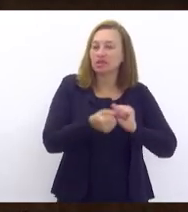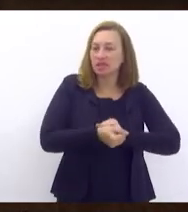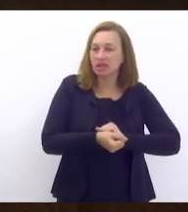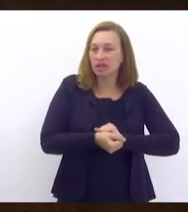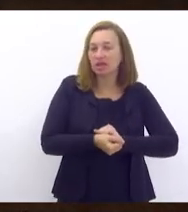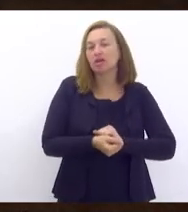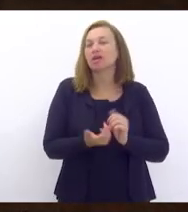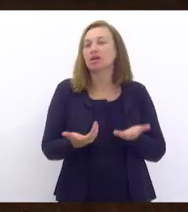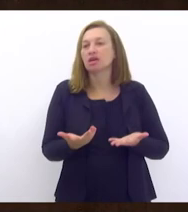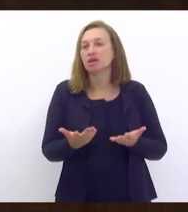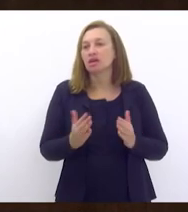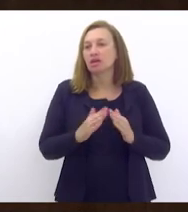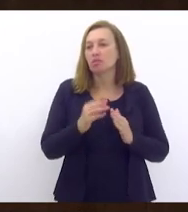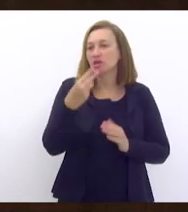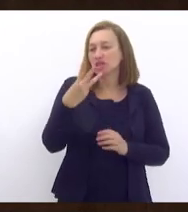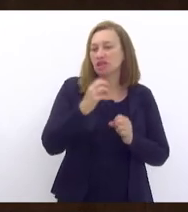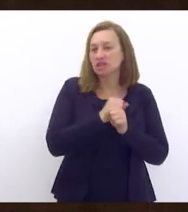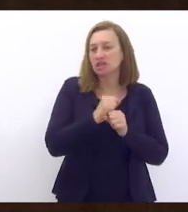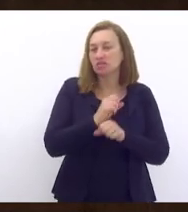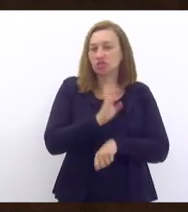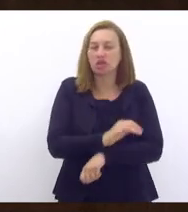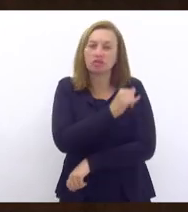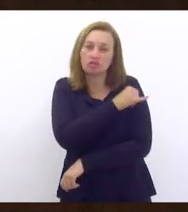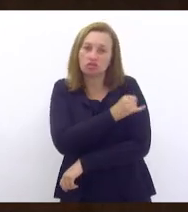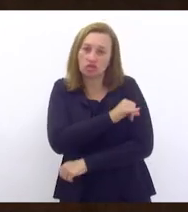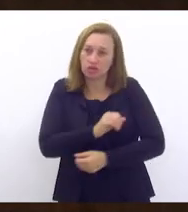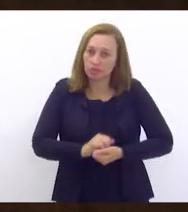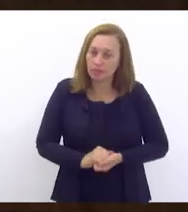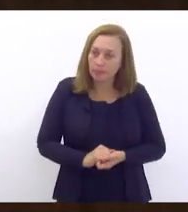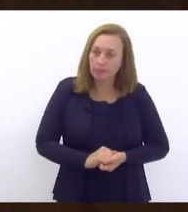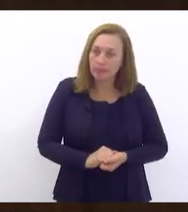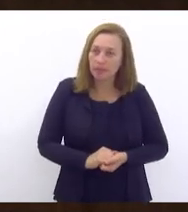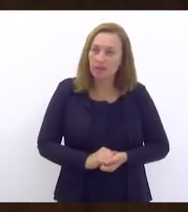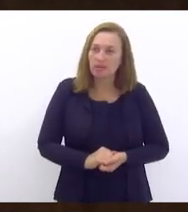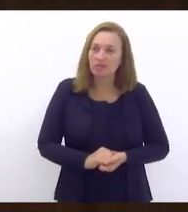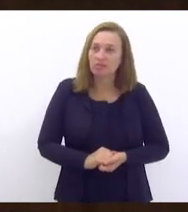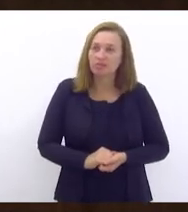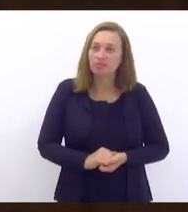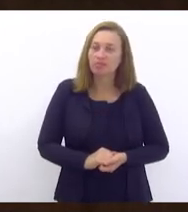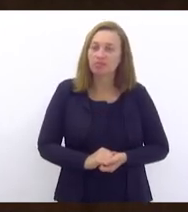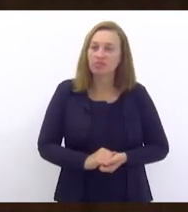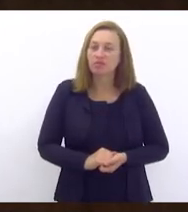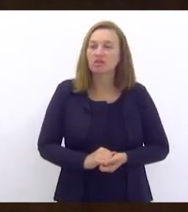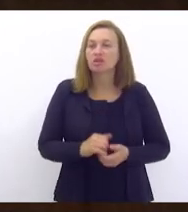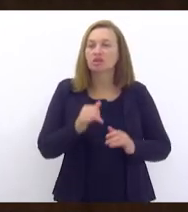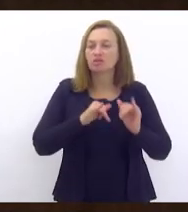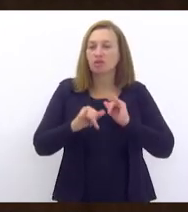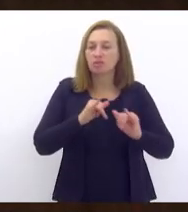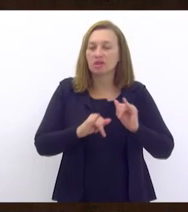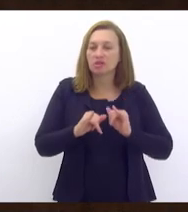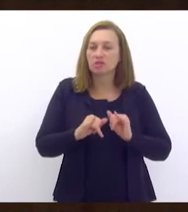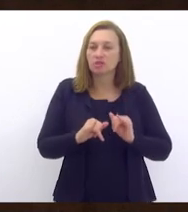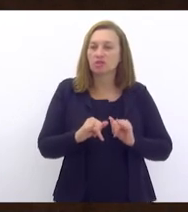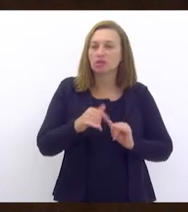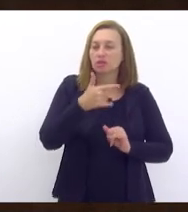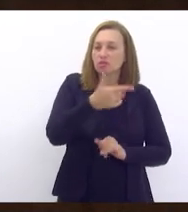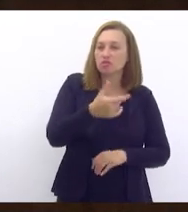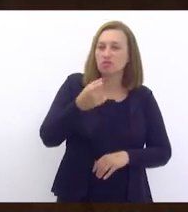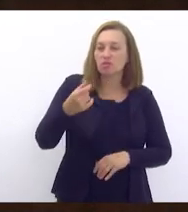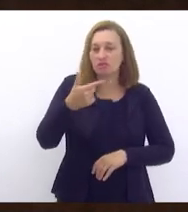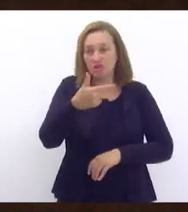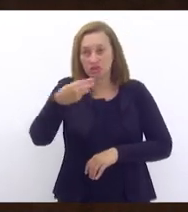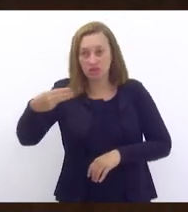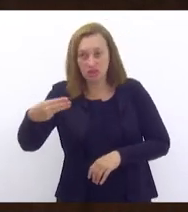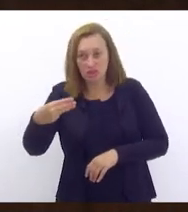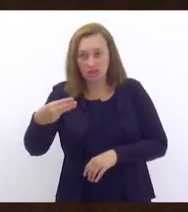pelo menos 3 anos no estado do Rio de Janeiro. E segundo o censo de 2022, Esse